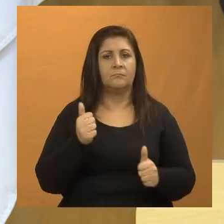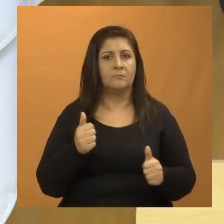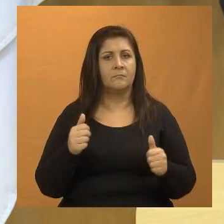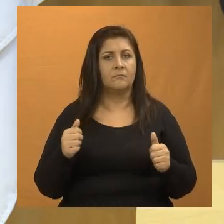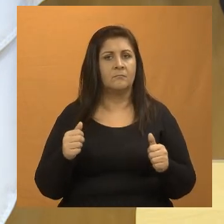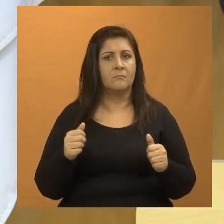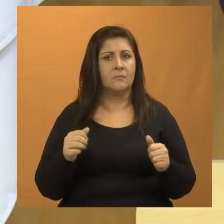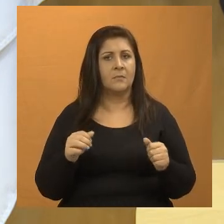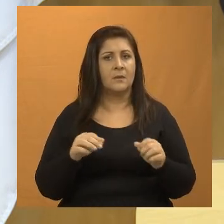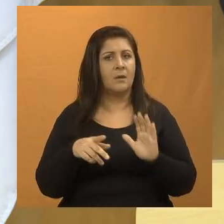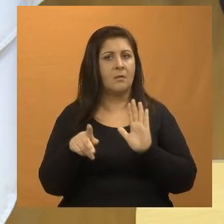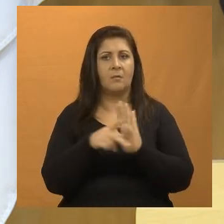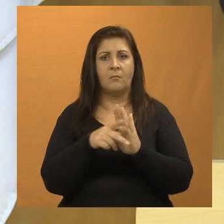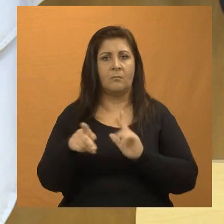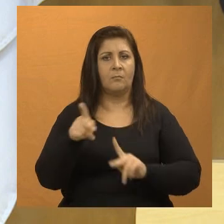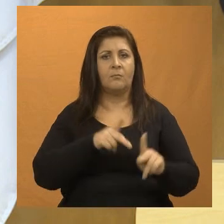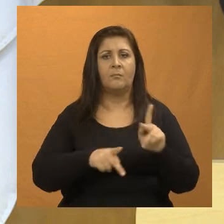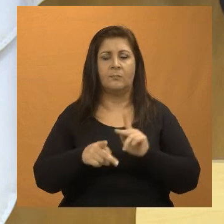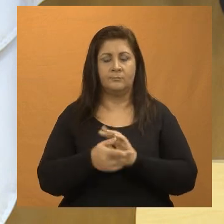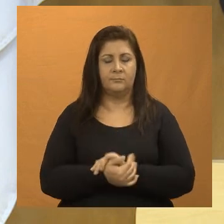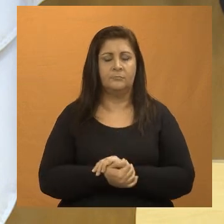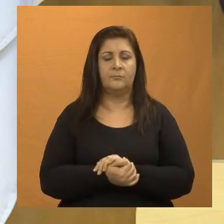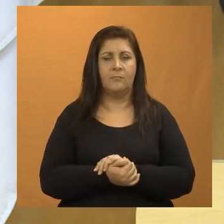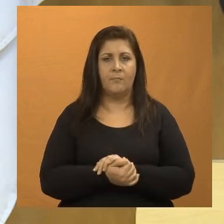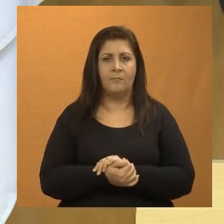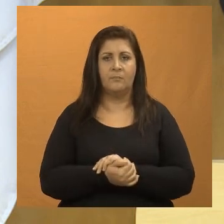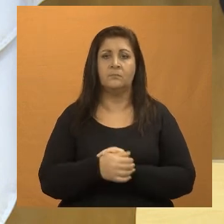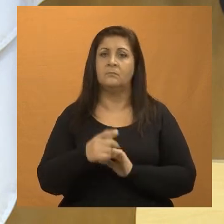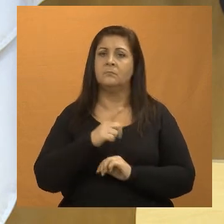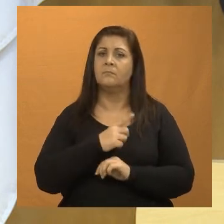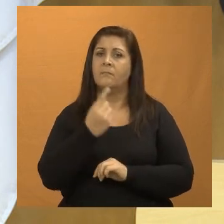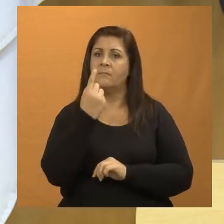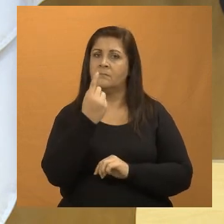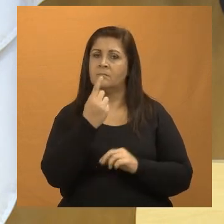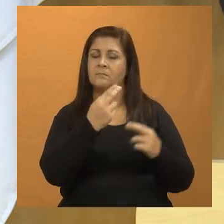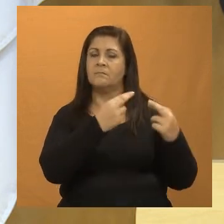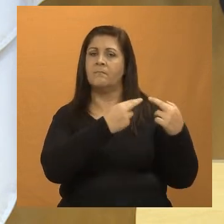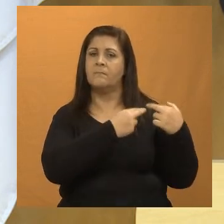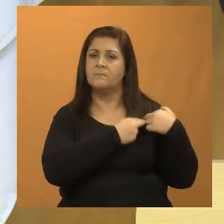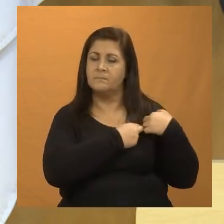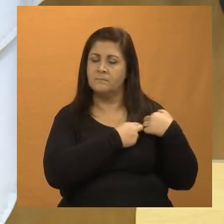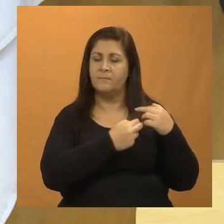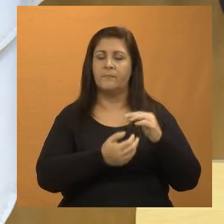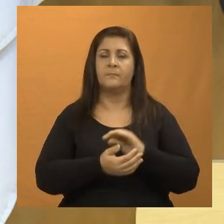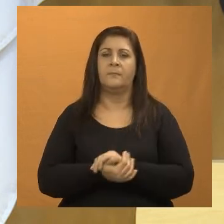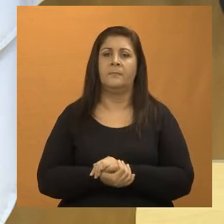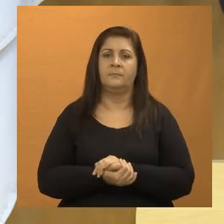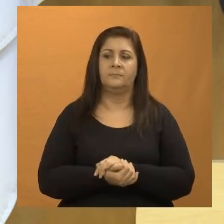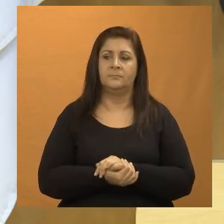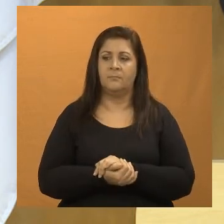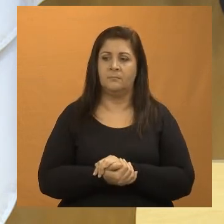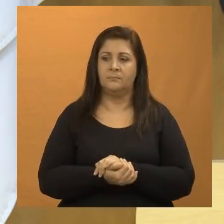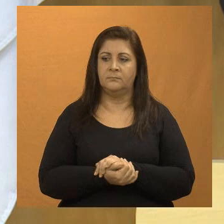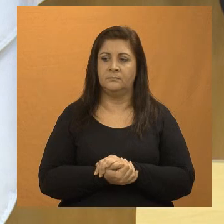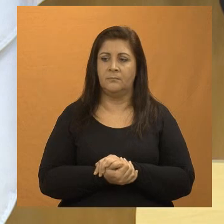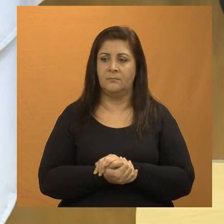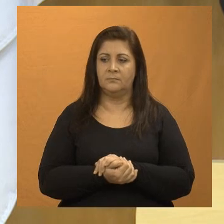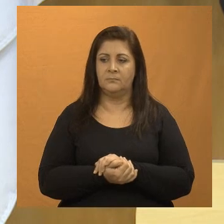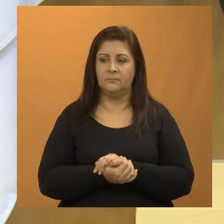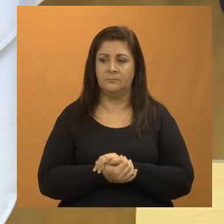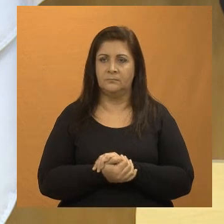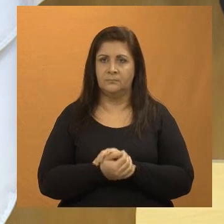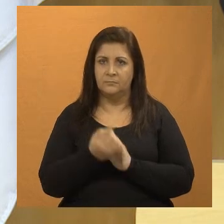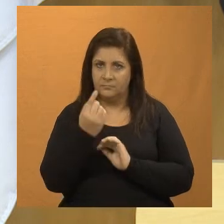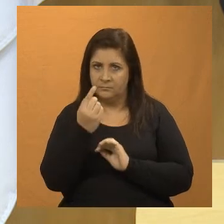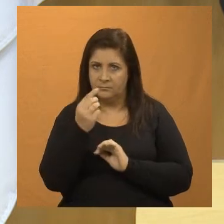ao JAC. Tá? Então, existe um responsável, eu enquanto presidente. Senhor presidente, só para finalizar,